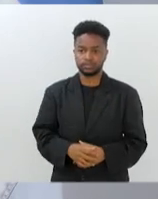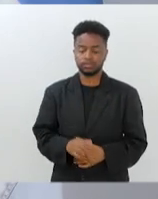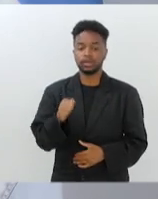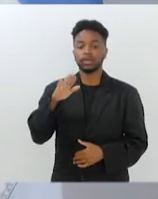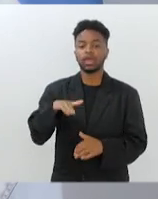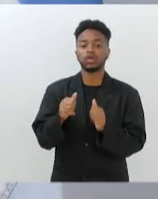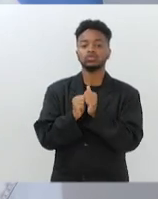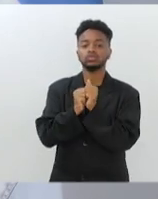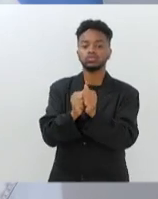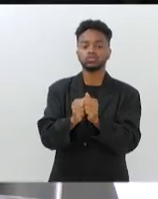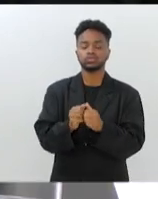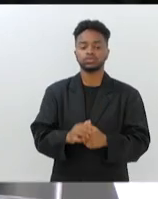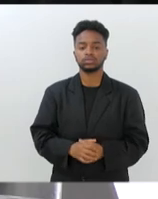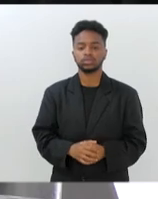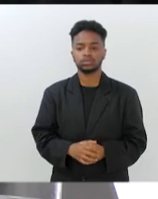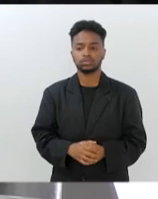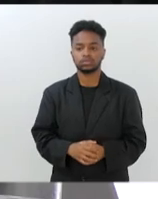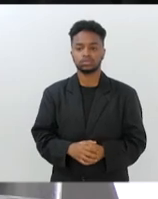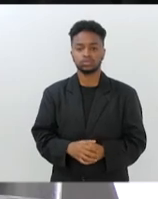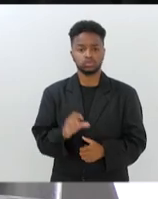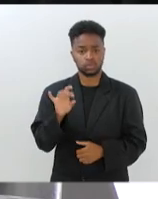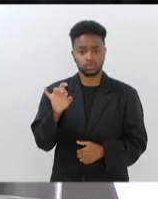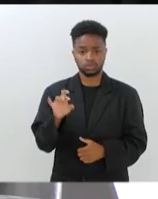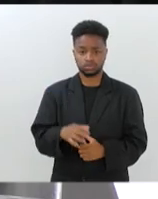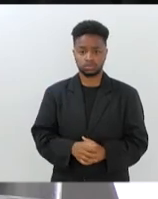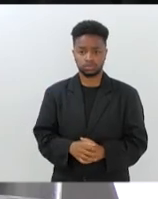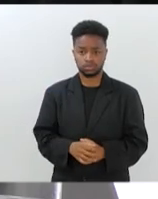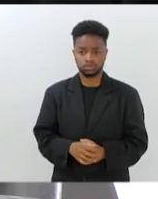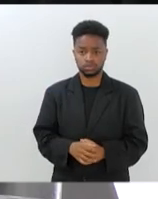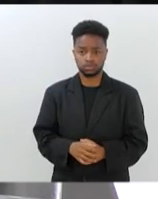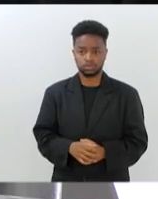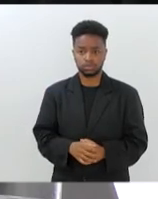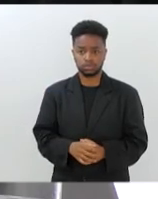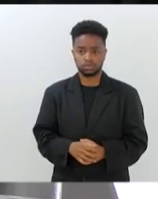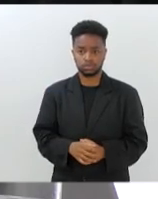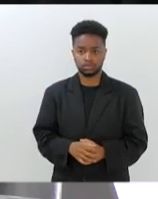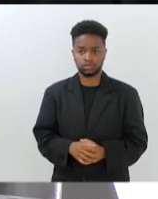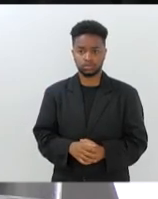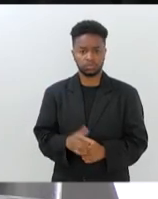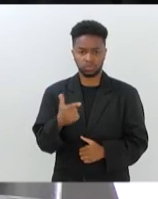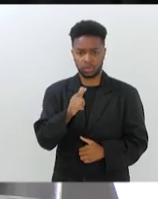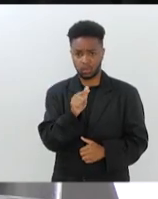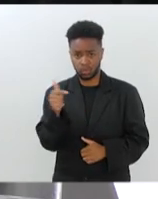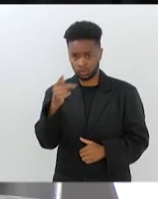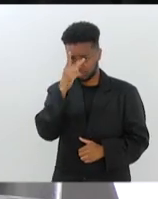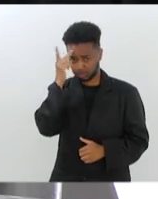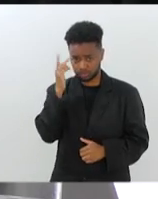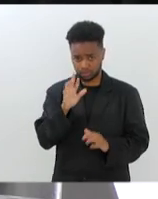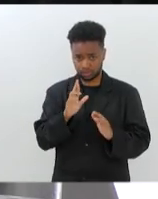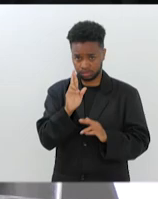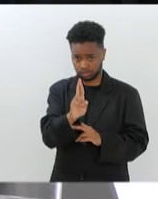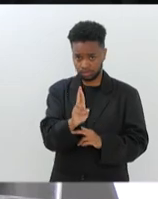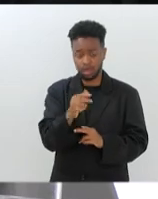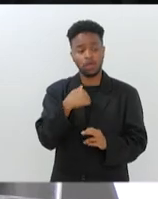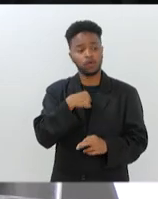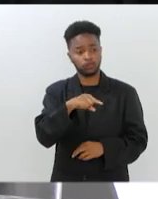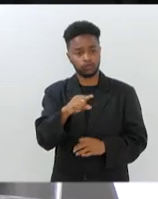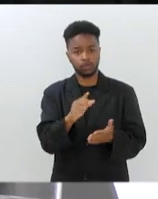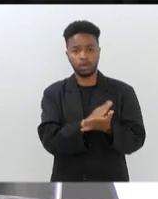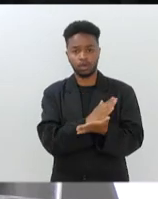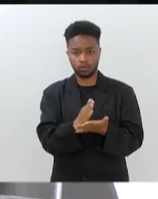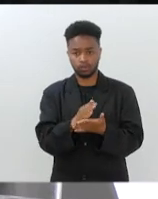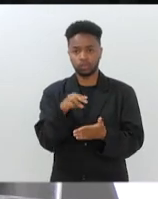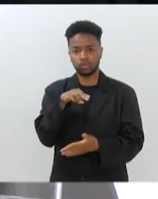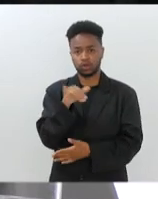por quem fui sozinho sozinho er o único representante da cedai lá eu fui algumas hã